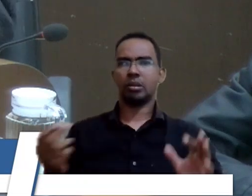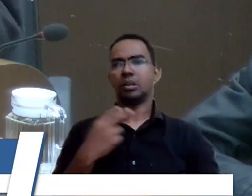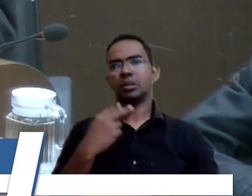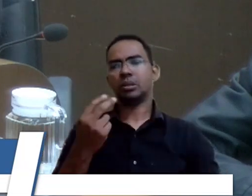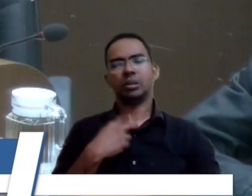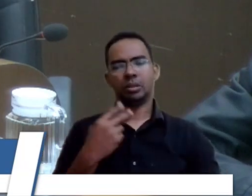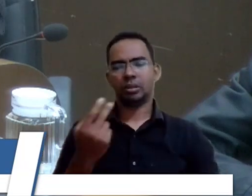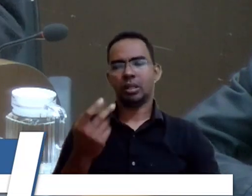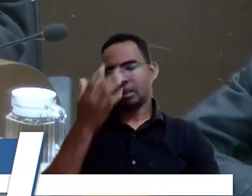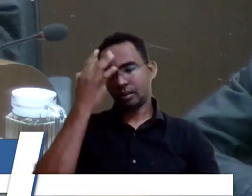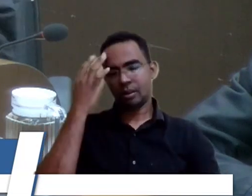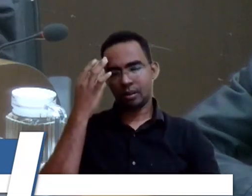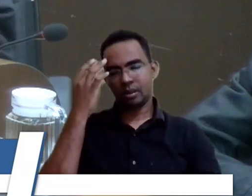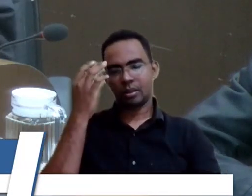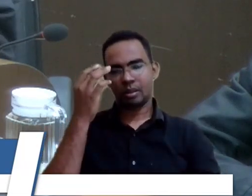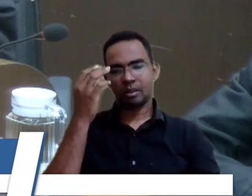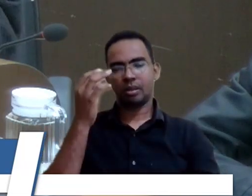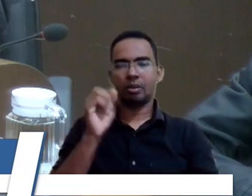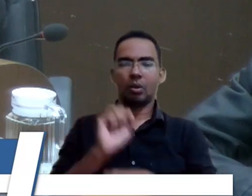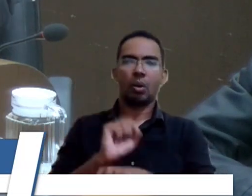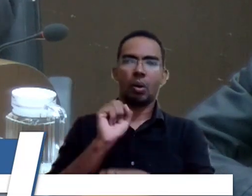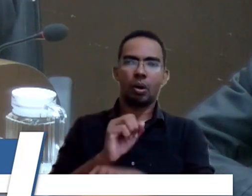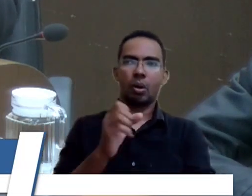ficarem esperando 8, 10 dias.